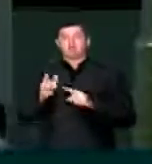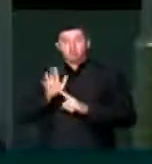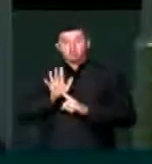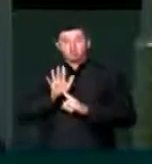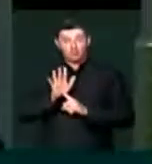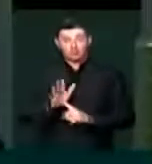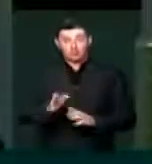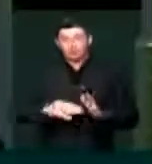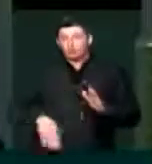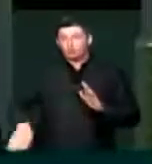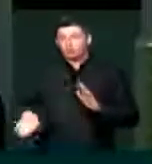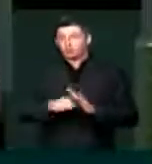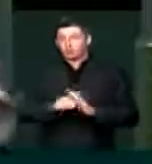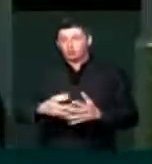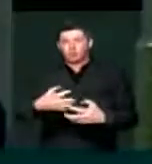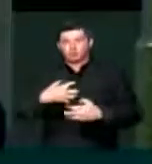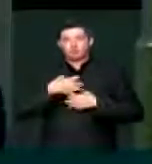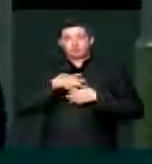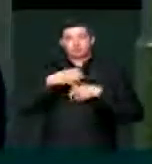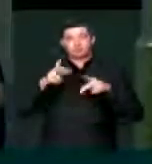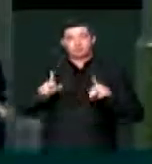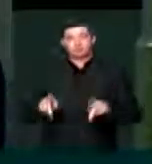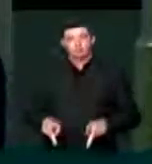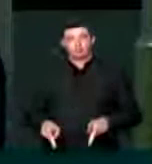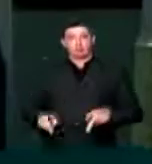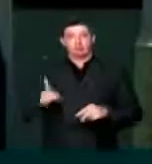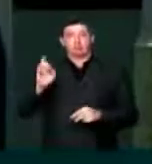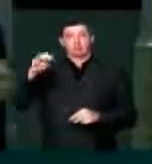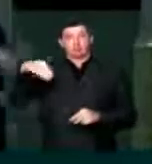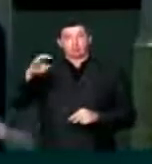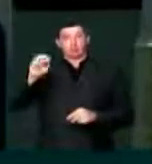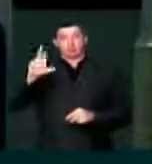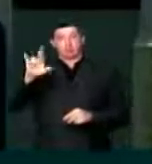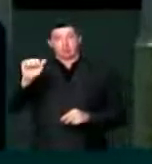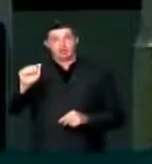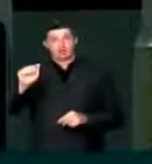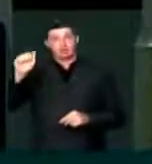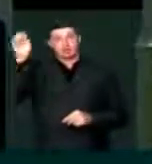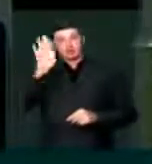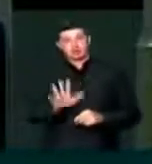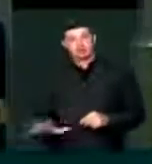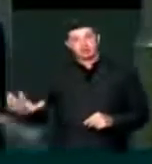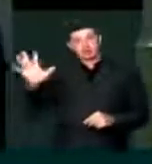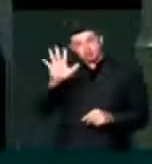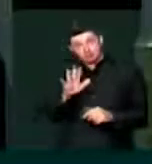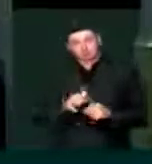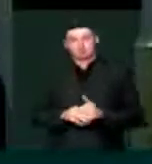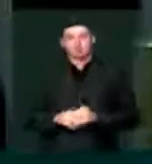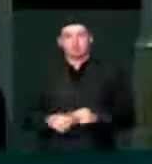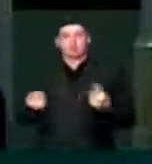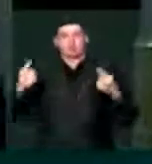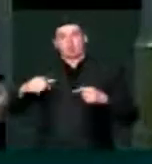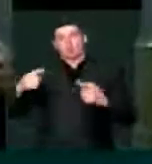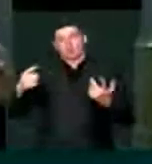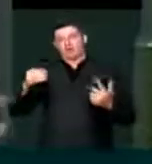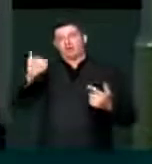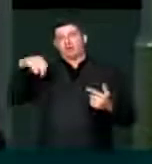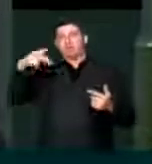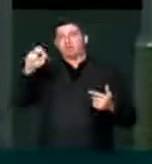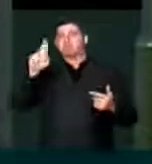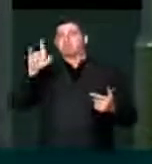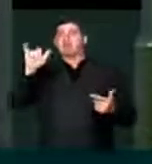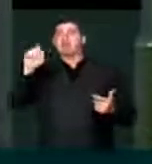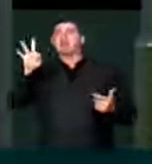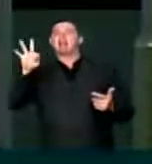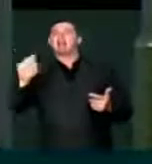de todos esses sentimentos populares, democráticos, nacionais, antiimperialistas, que